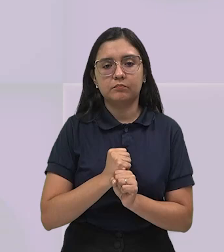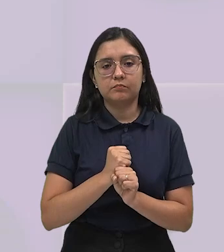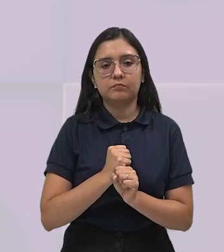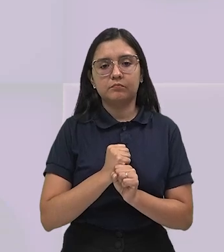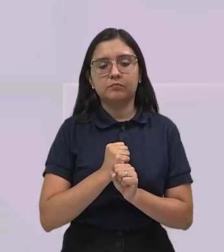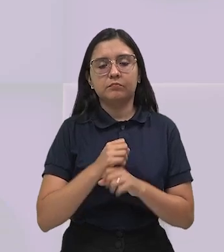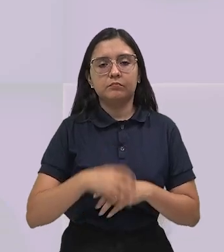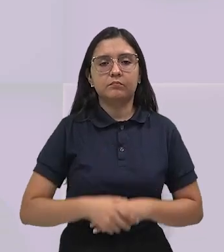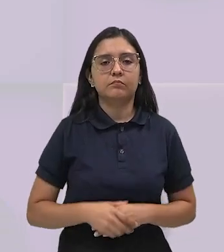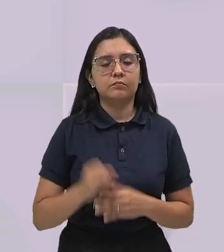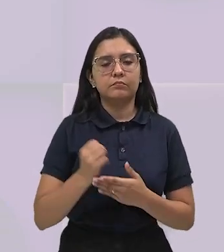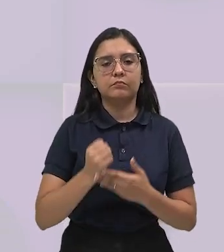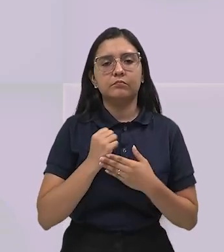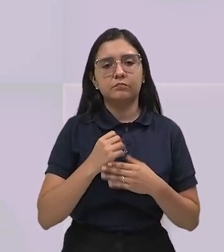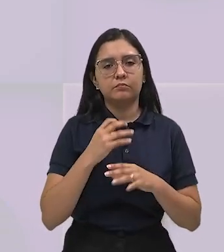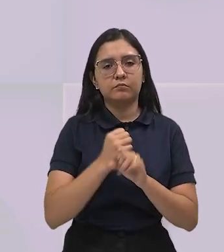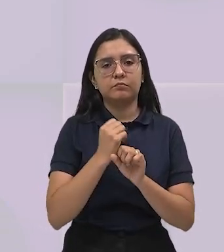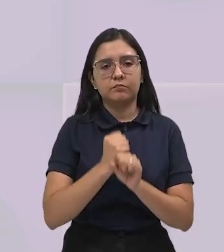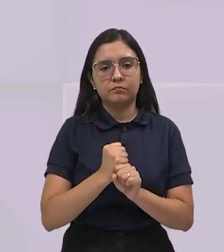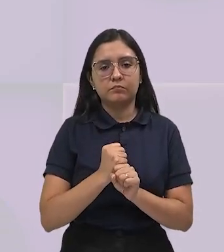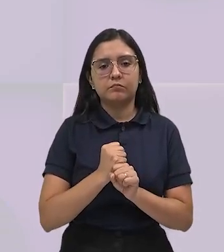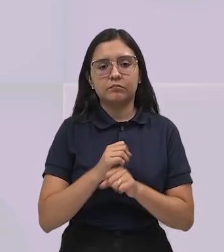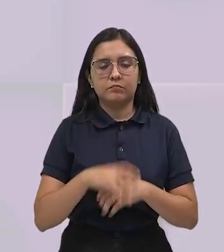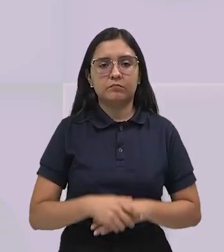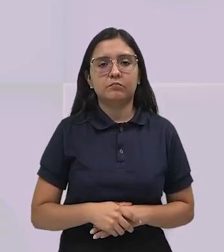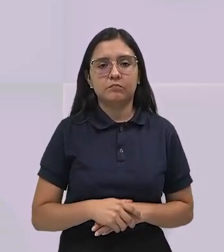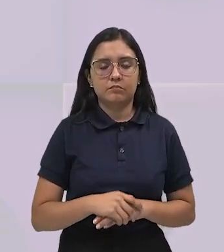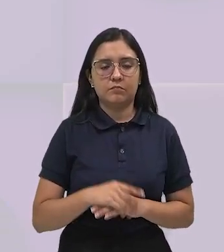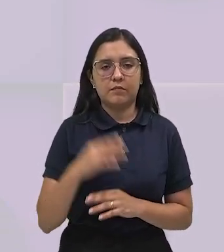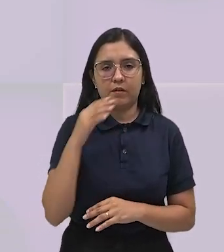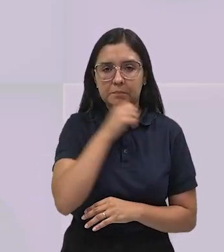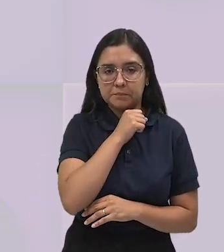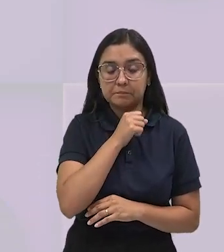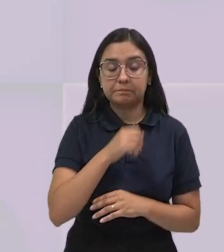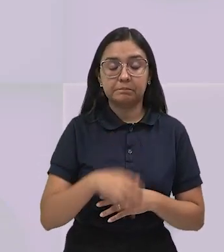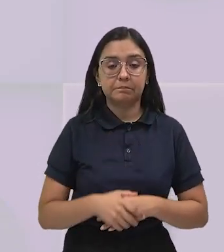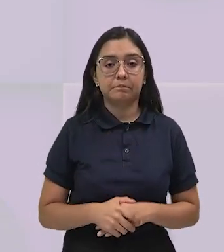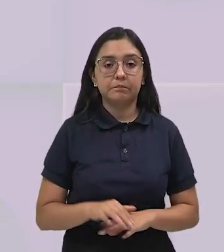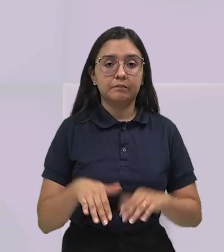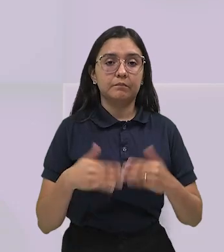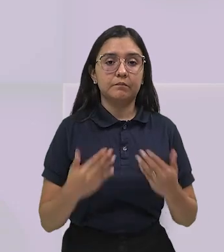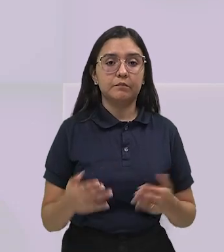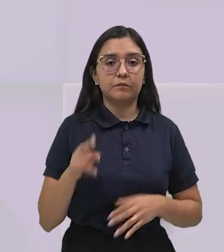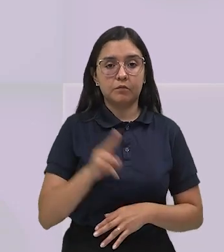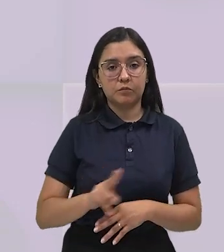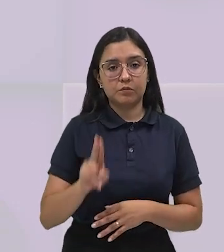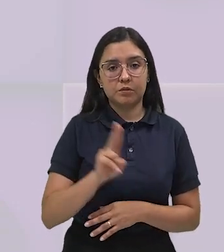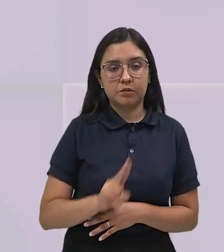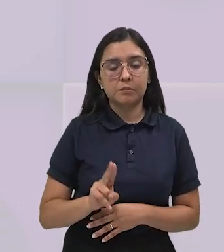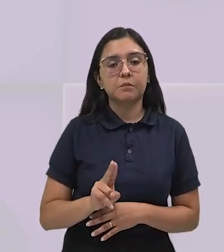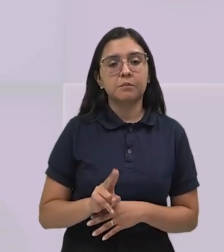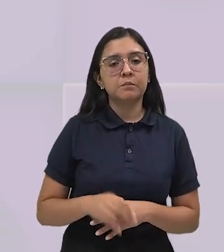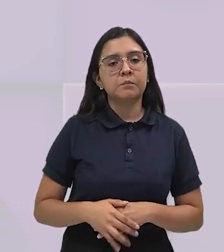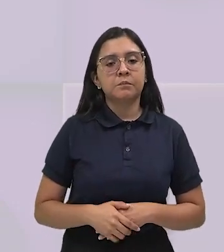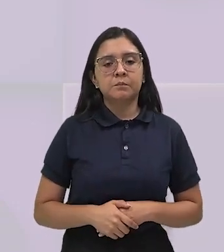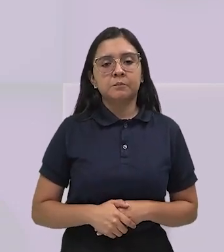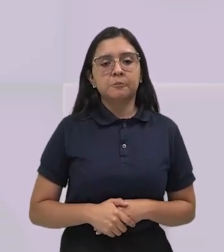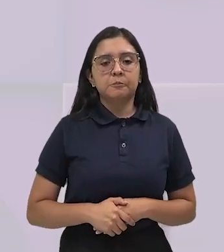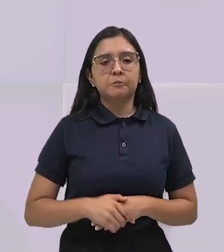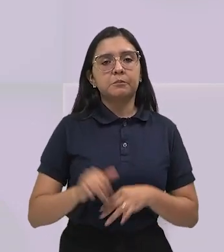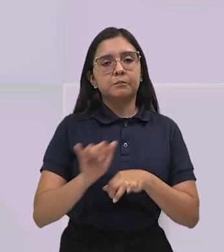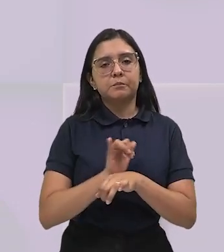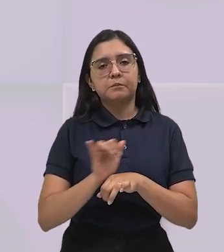a otimizar o processo da soma. Então, nós usamos essa ferramenta exatamente